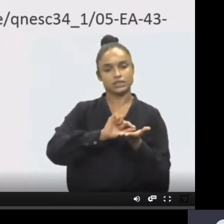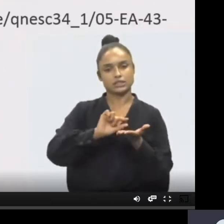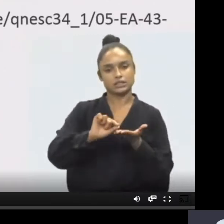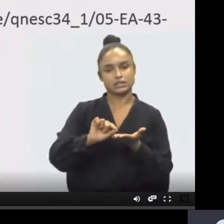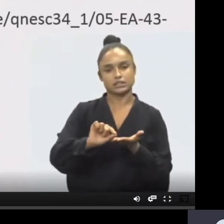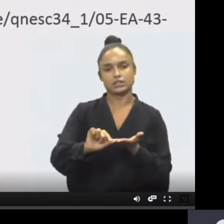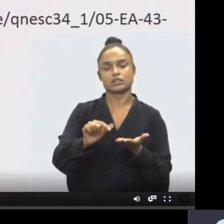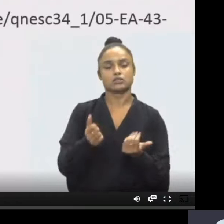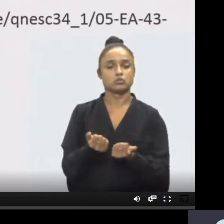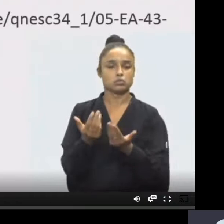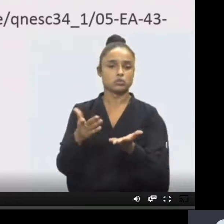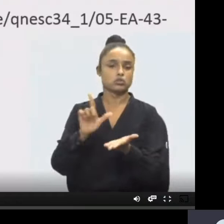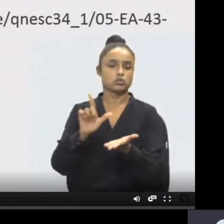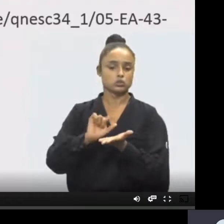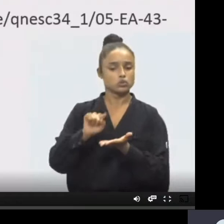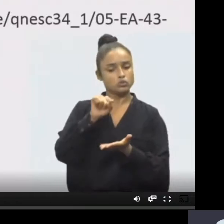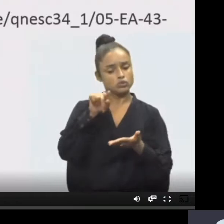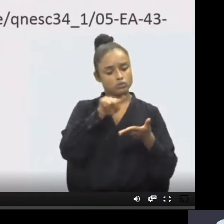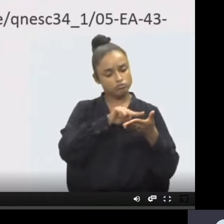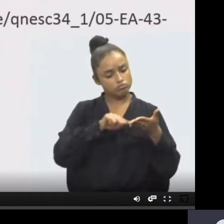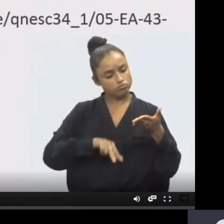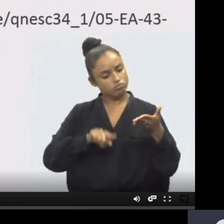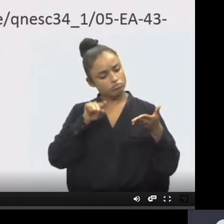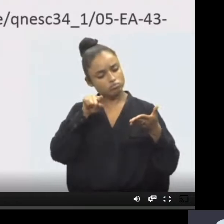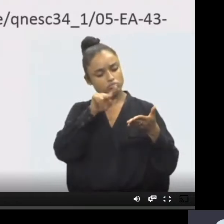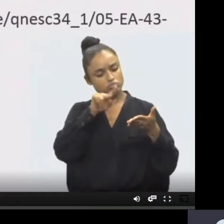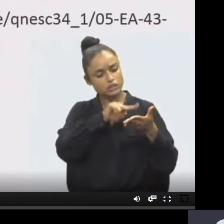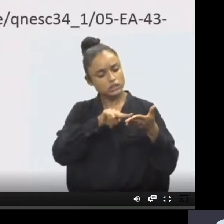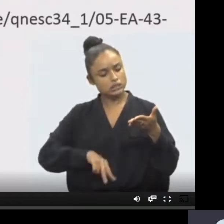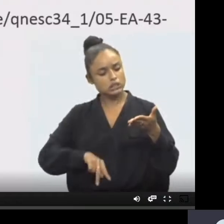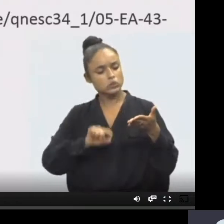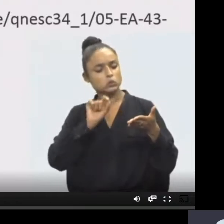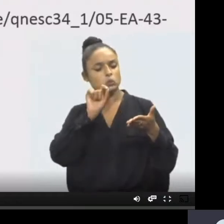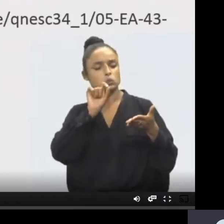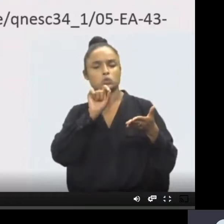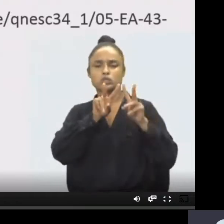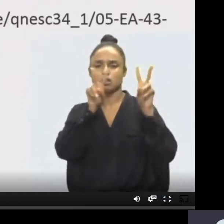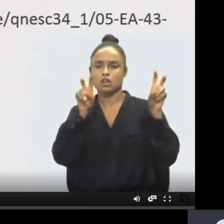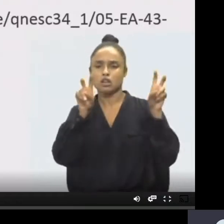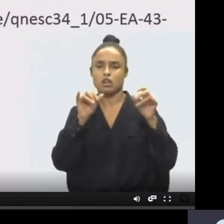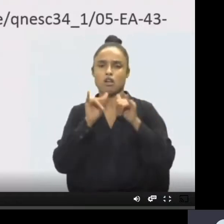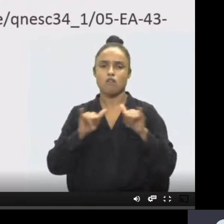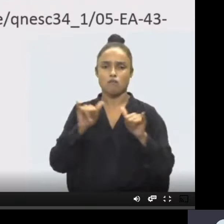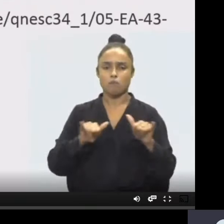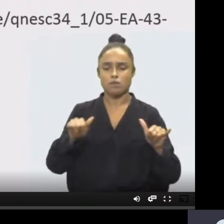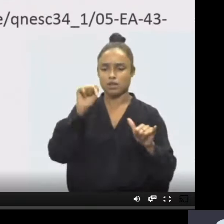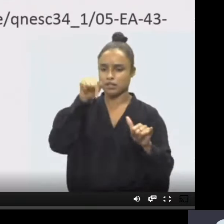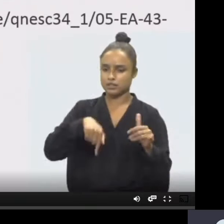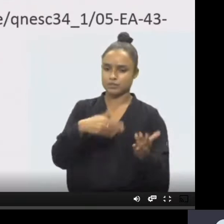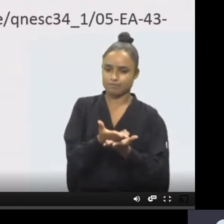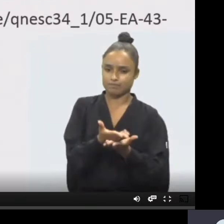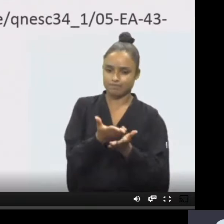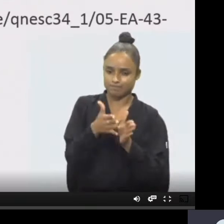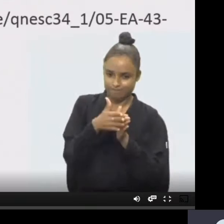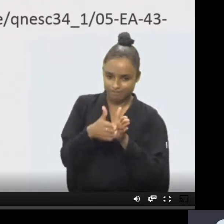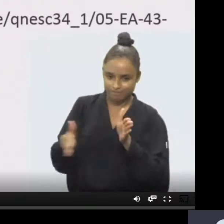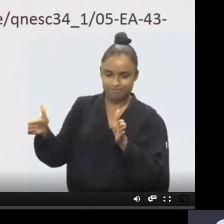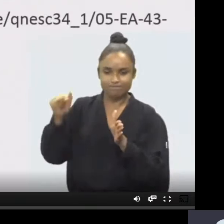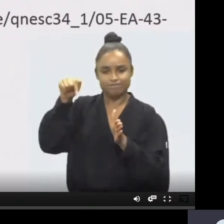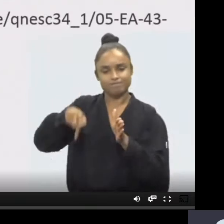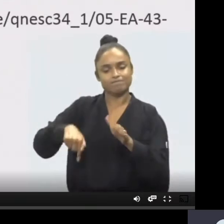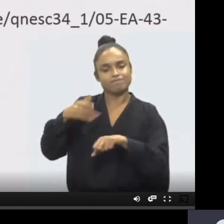desse artigo, você vai ter uma informação extra sobre o que vai ser abordado nessa aula prática e como